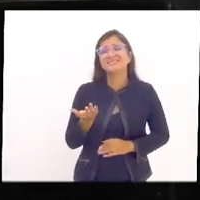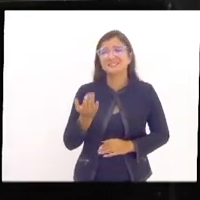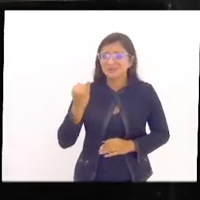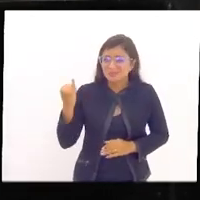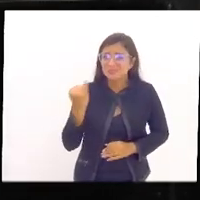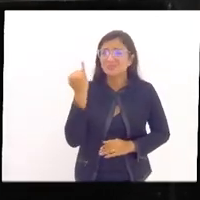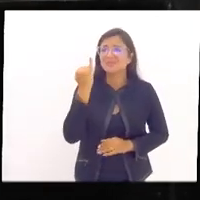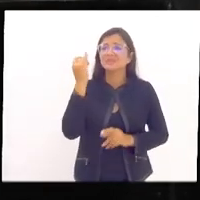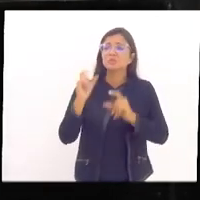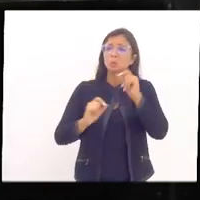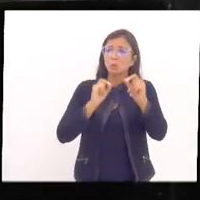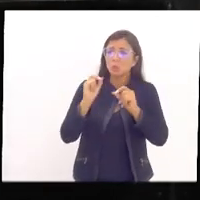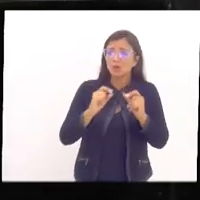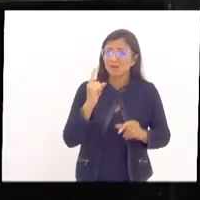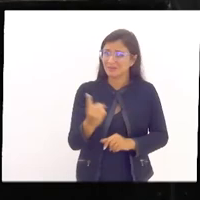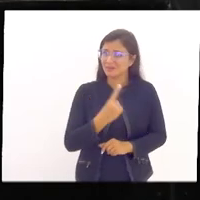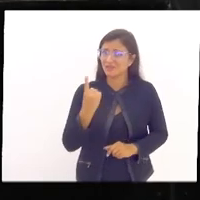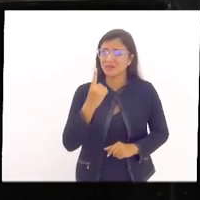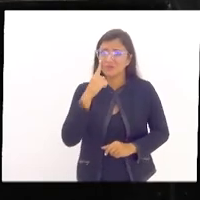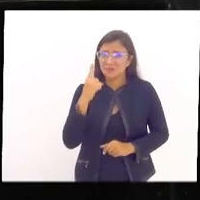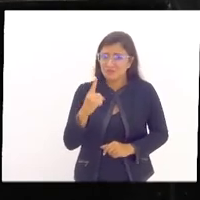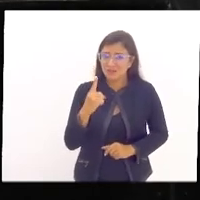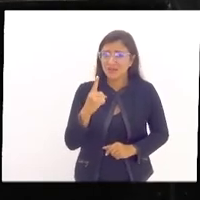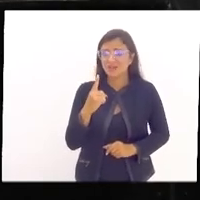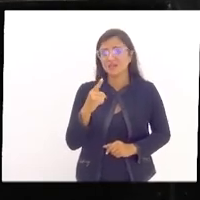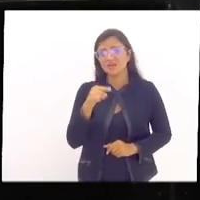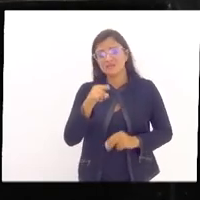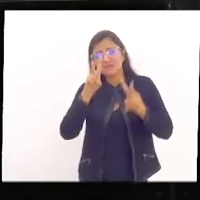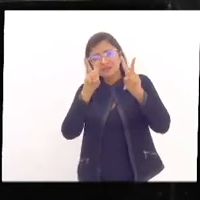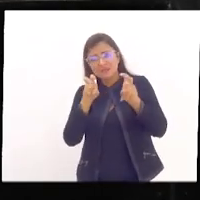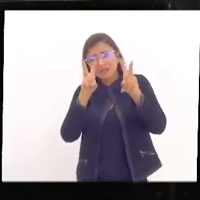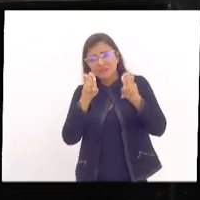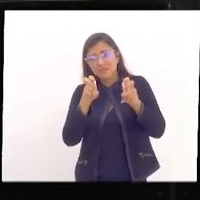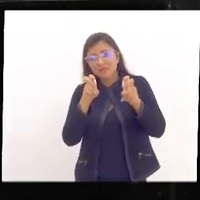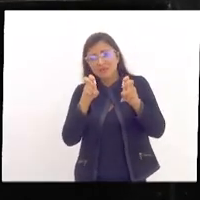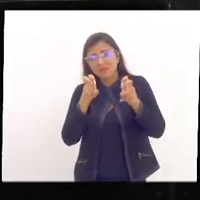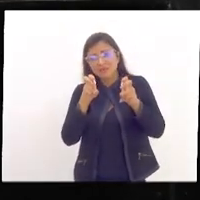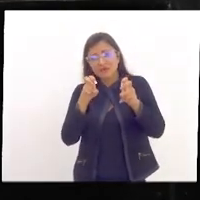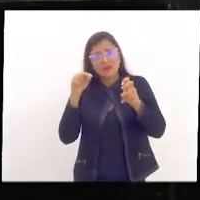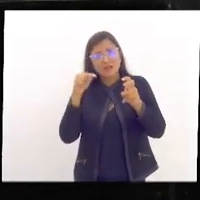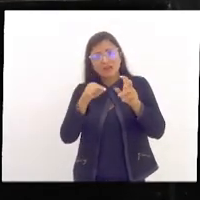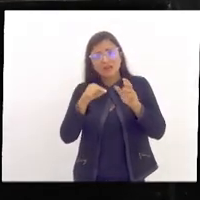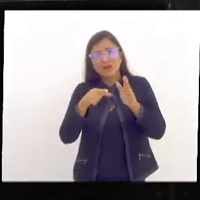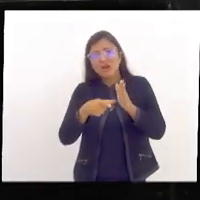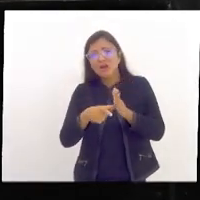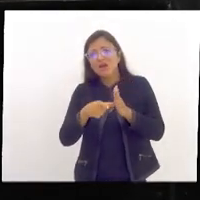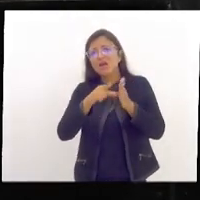importante registrar que deveria esse tema ter sido tratado